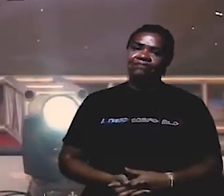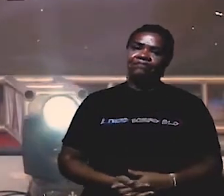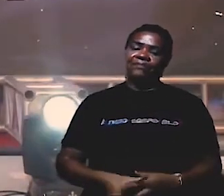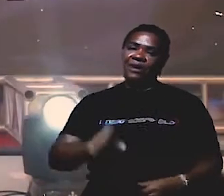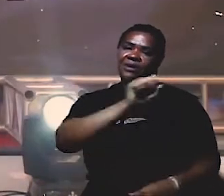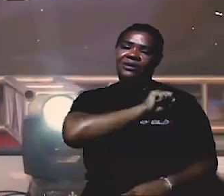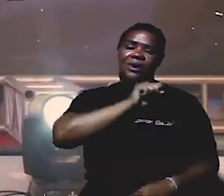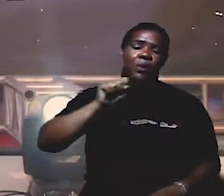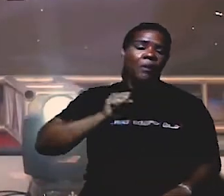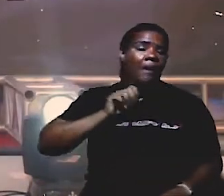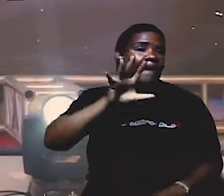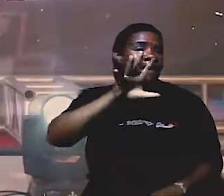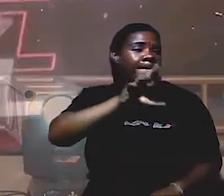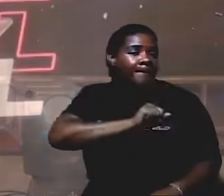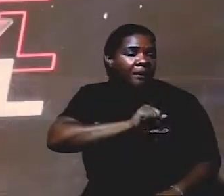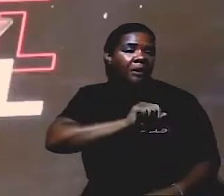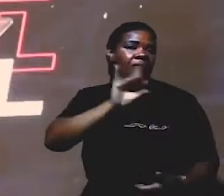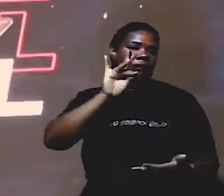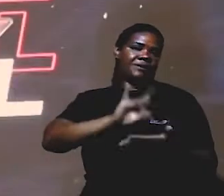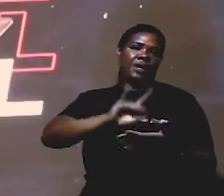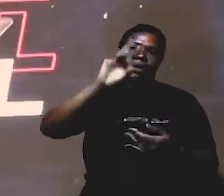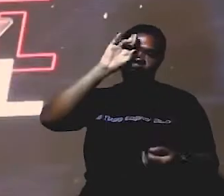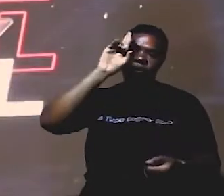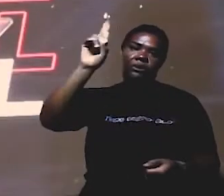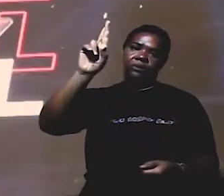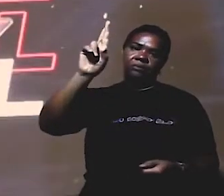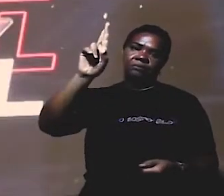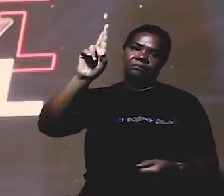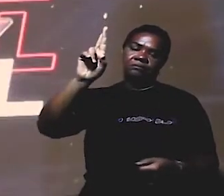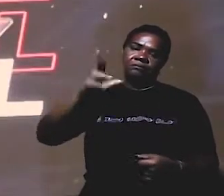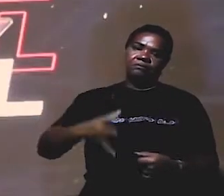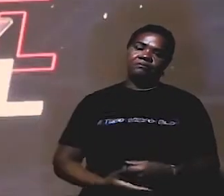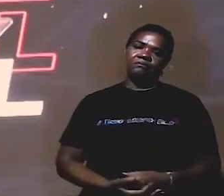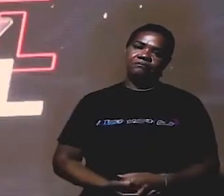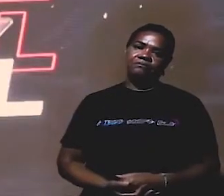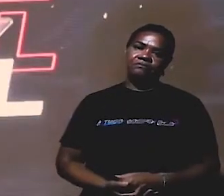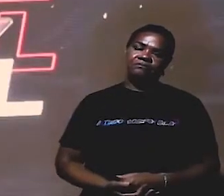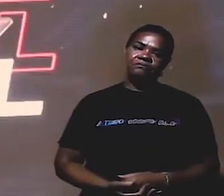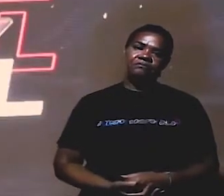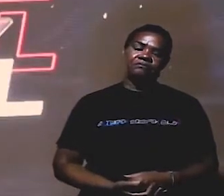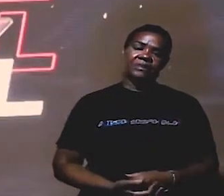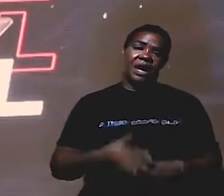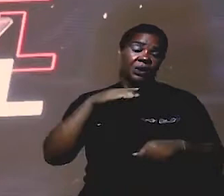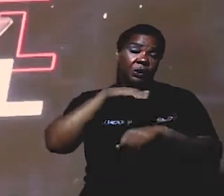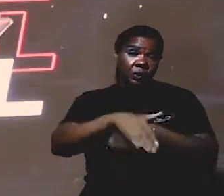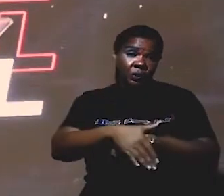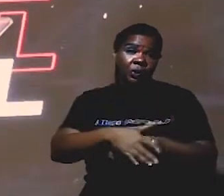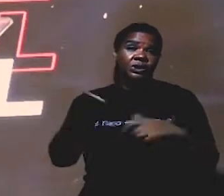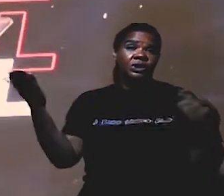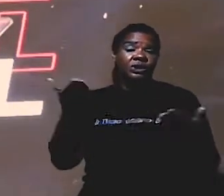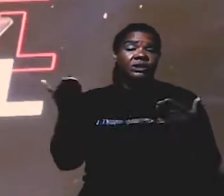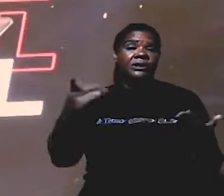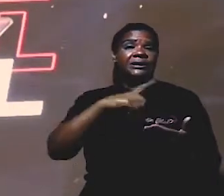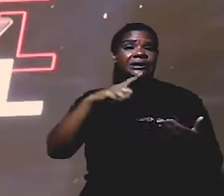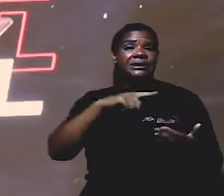Salomão amava ao Senhor. Eu clamo esta noite que haja